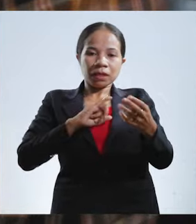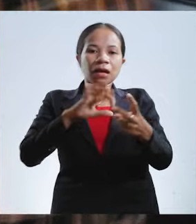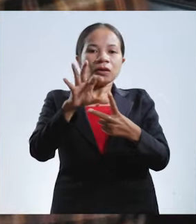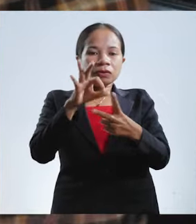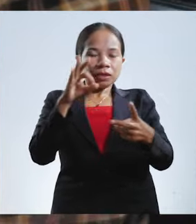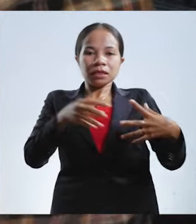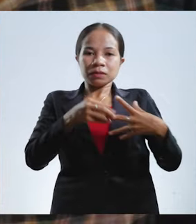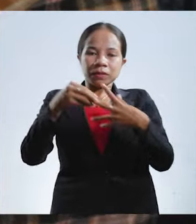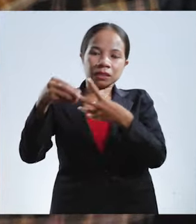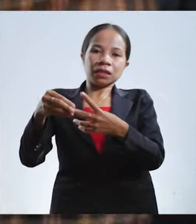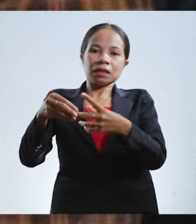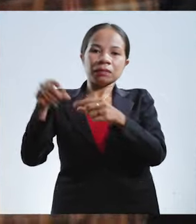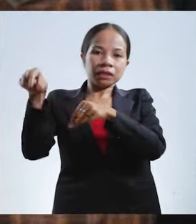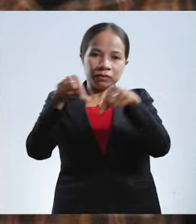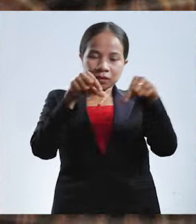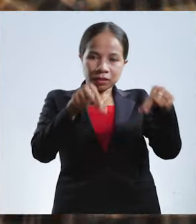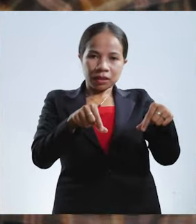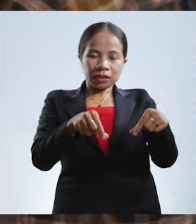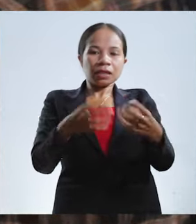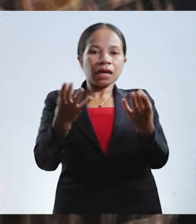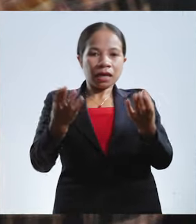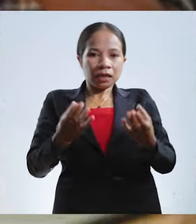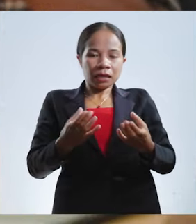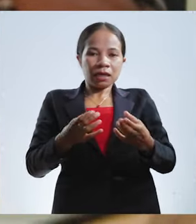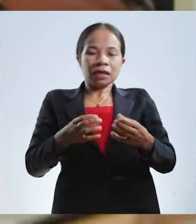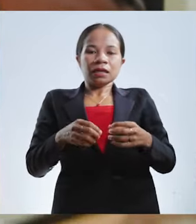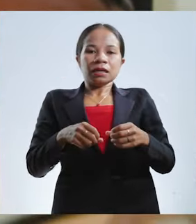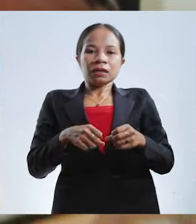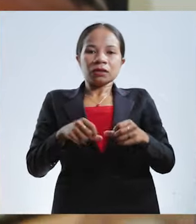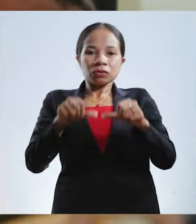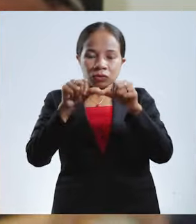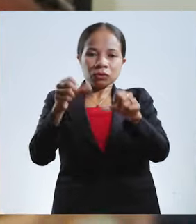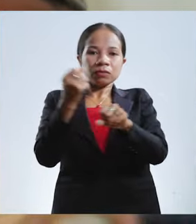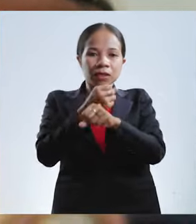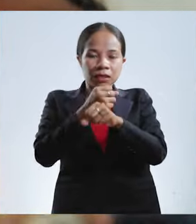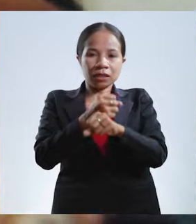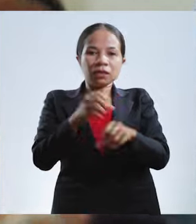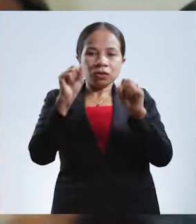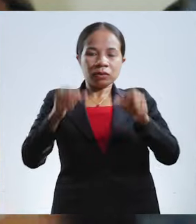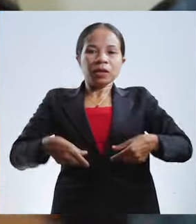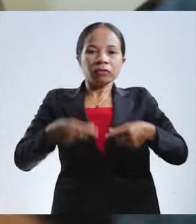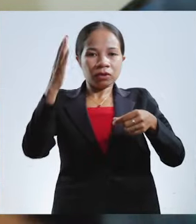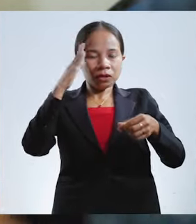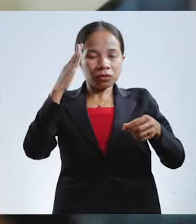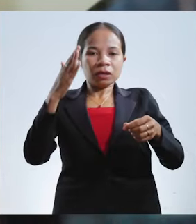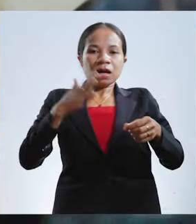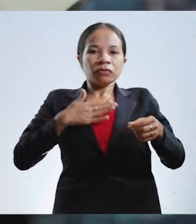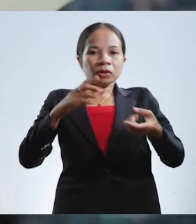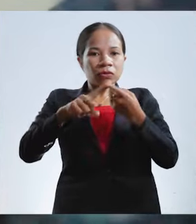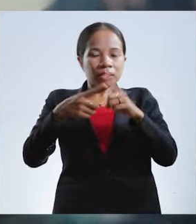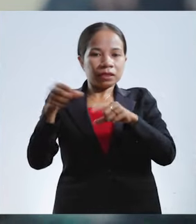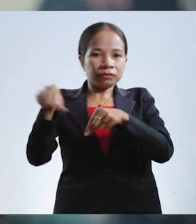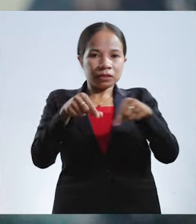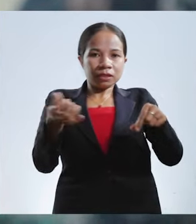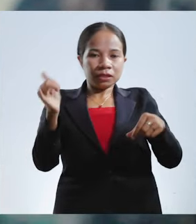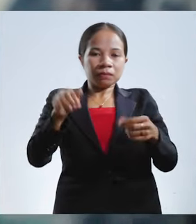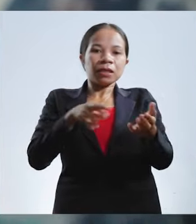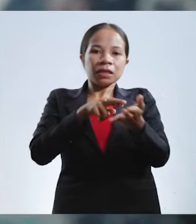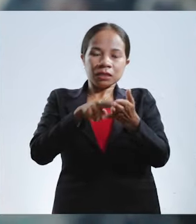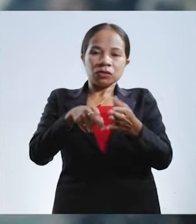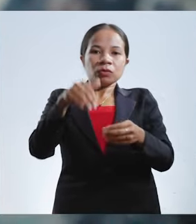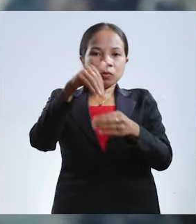pili dulu ba are deficiencies niyan hakara kontribu makas lutan hari bele encourage hane maru deficiencies ya bele apika bolsu